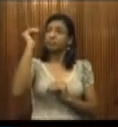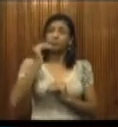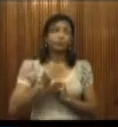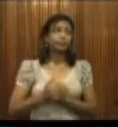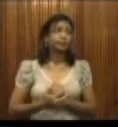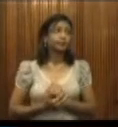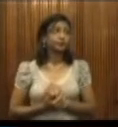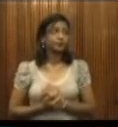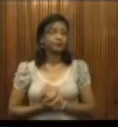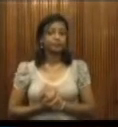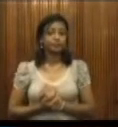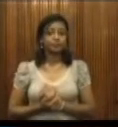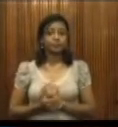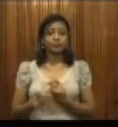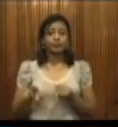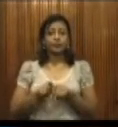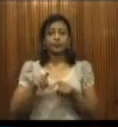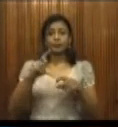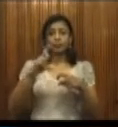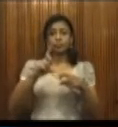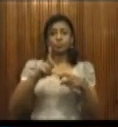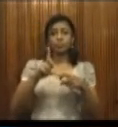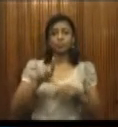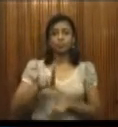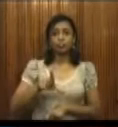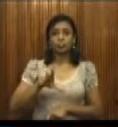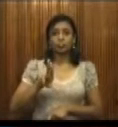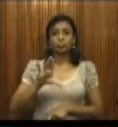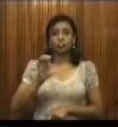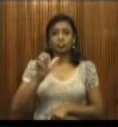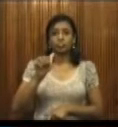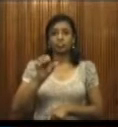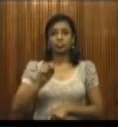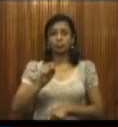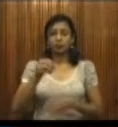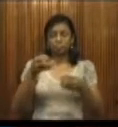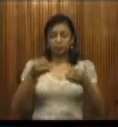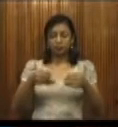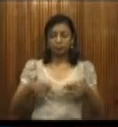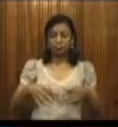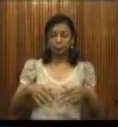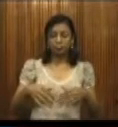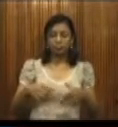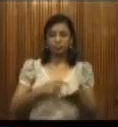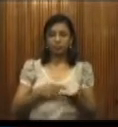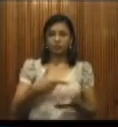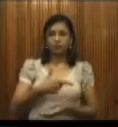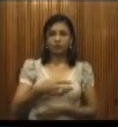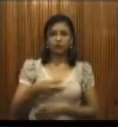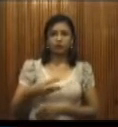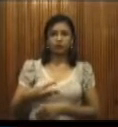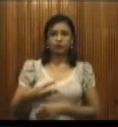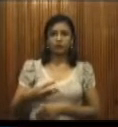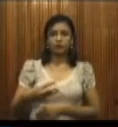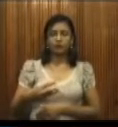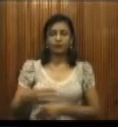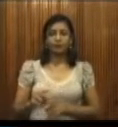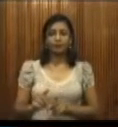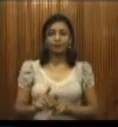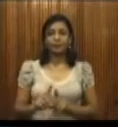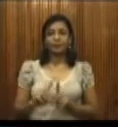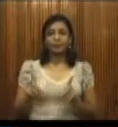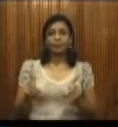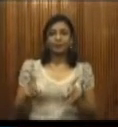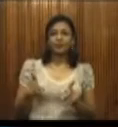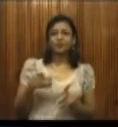mais que Lucas diz também? Olha o verso 23. Verso 23 diz assim: mas ouvindo ele